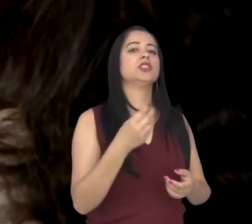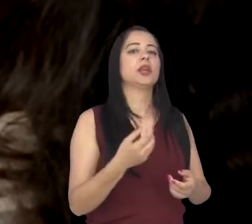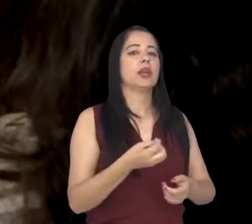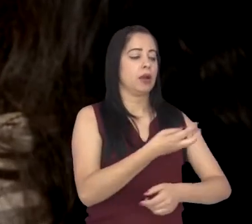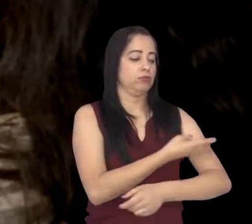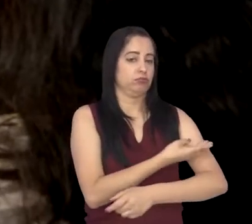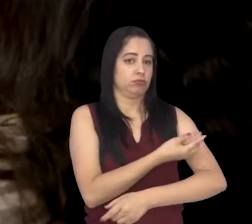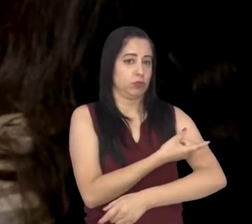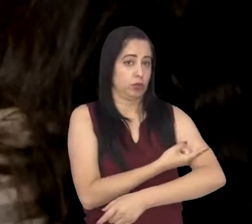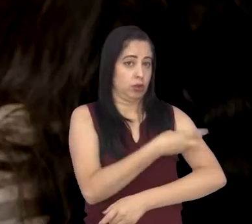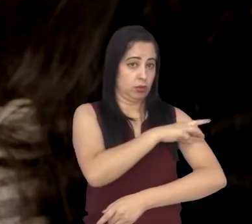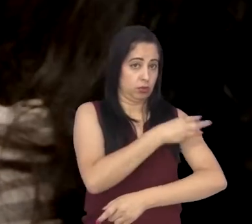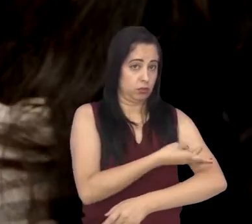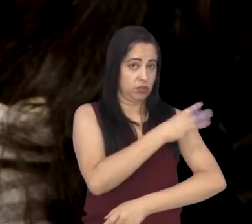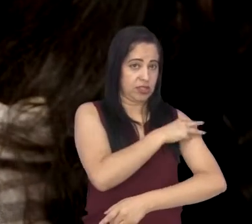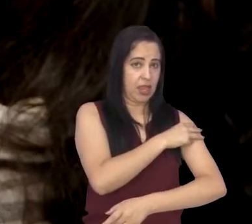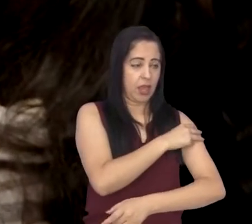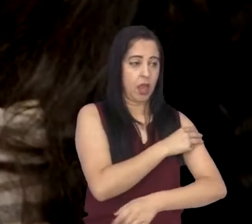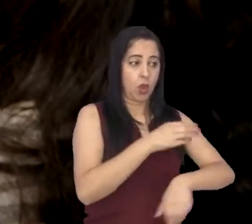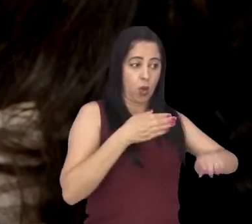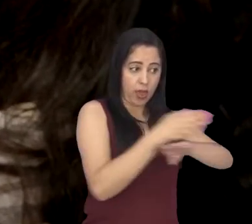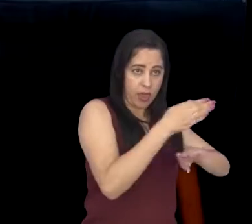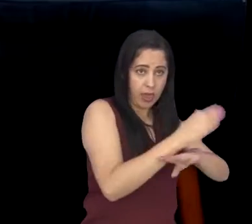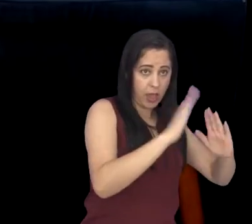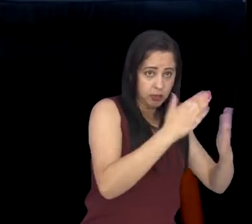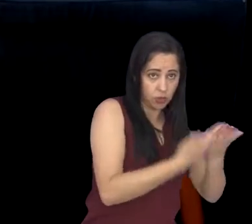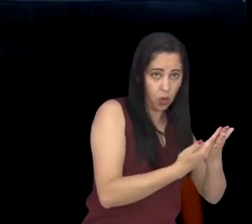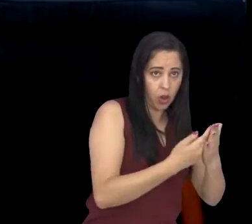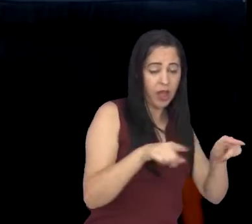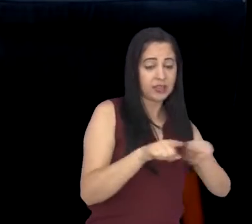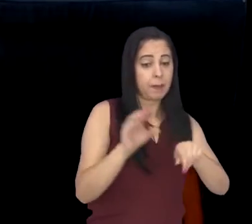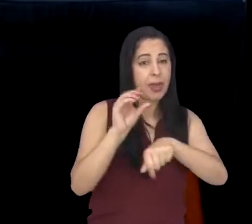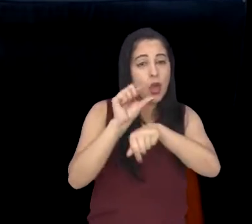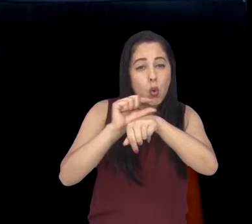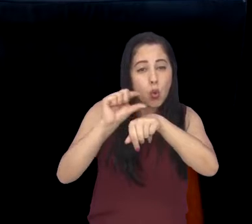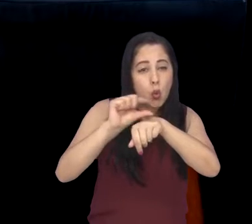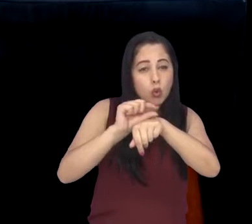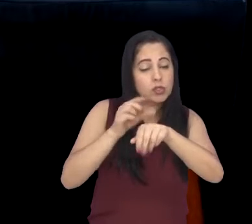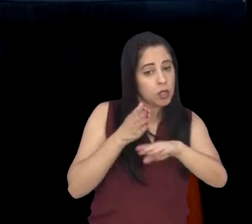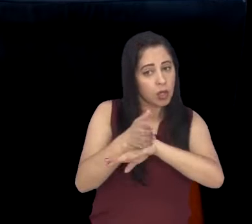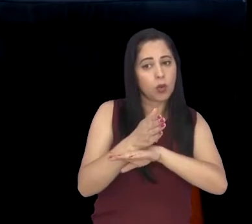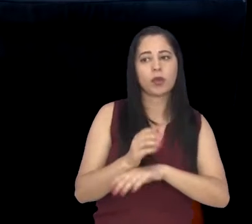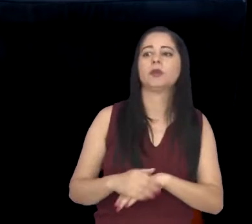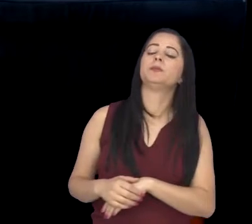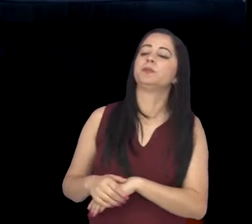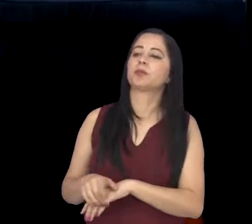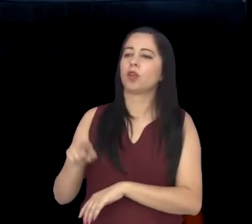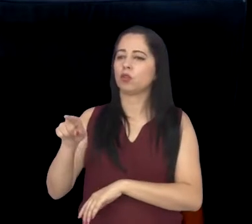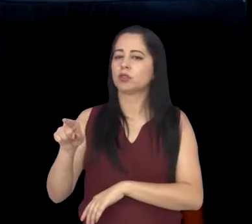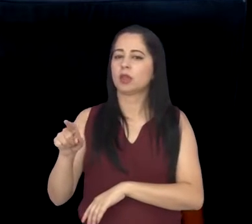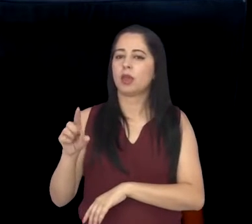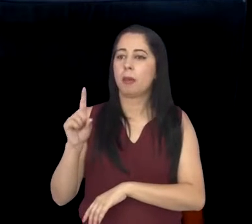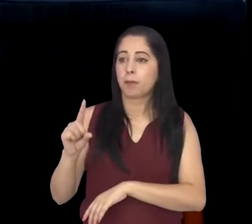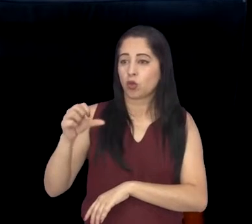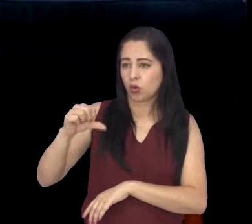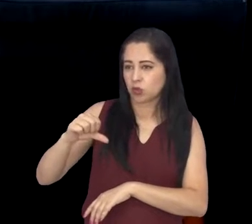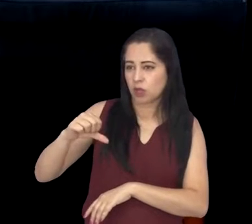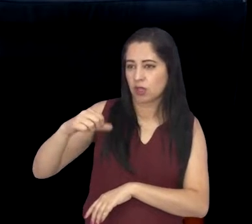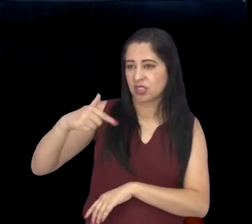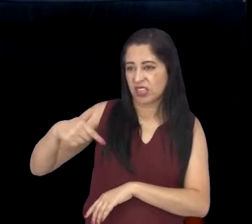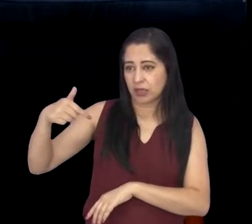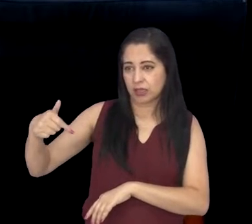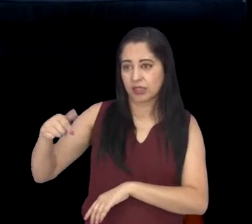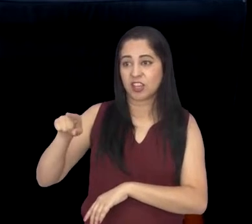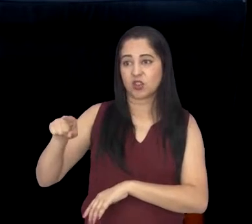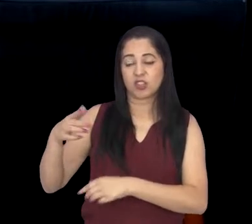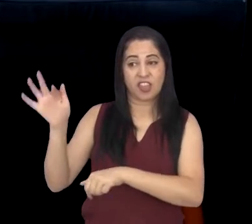colegial e cursinho juntos. E, inclusive, nessa época, em 77, quando você entrou na faculdade, era